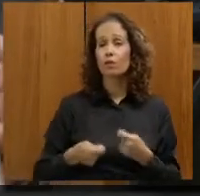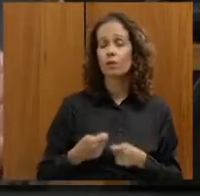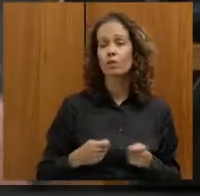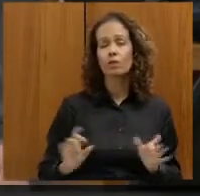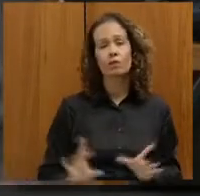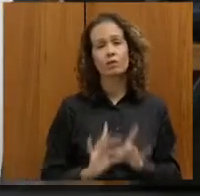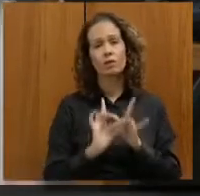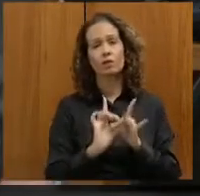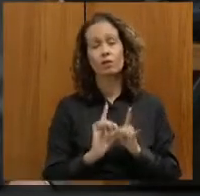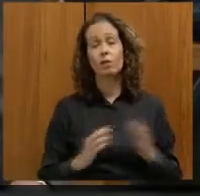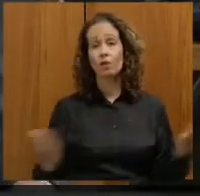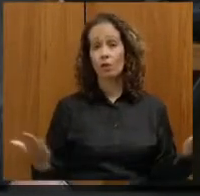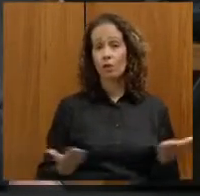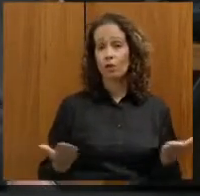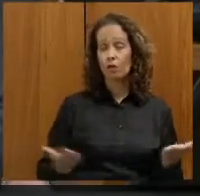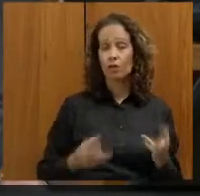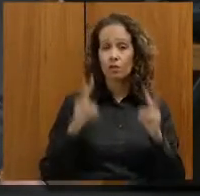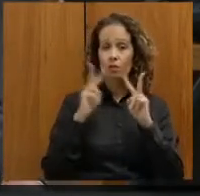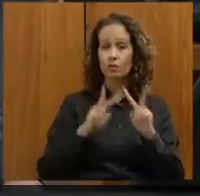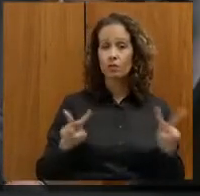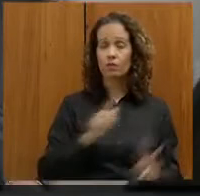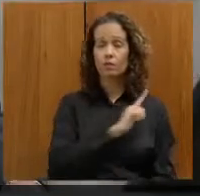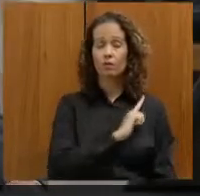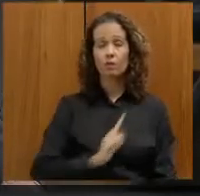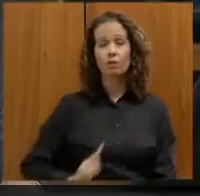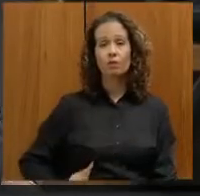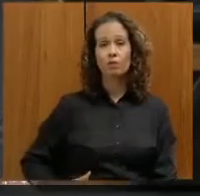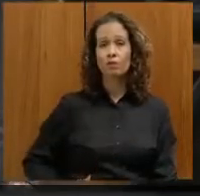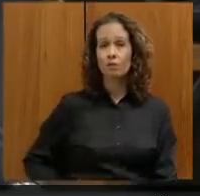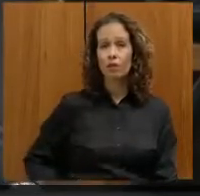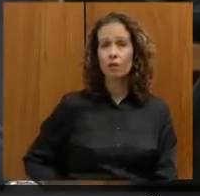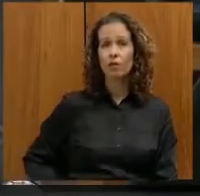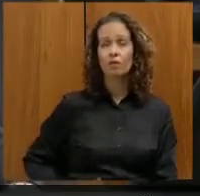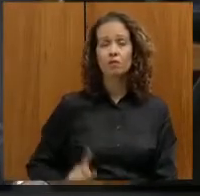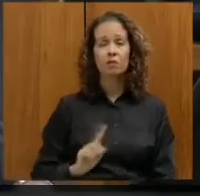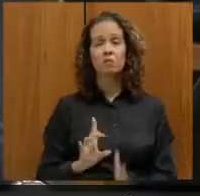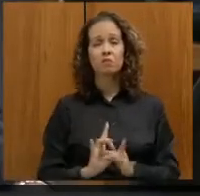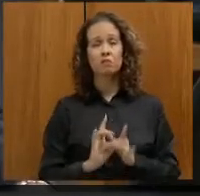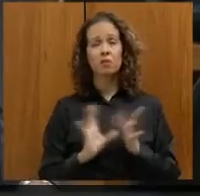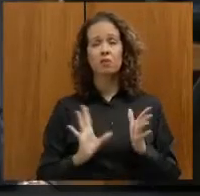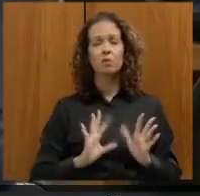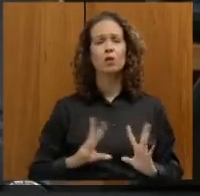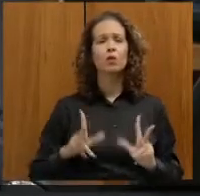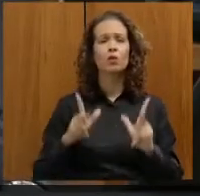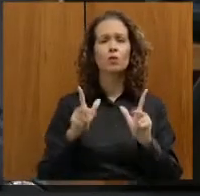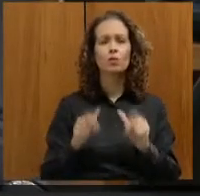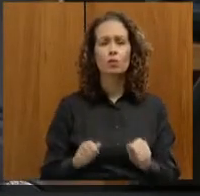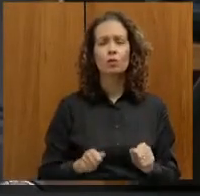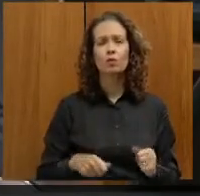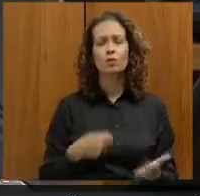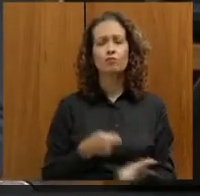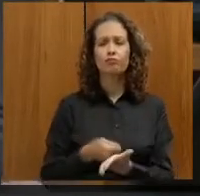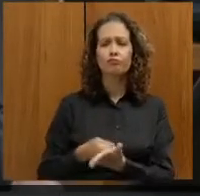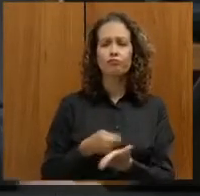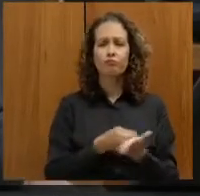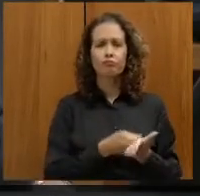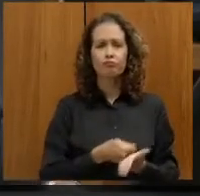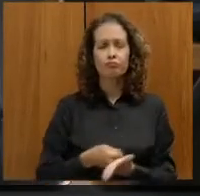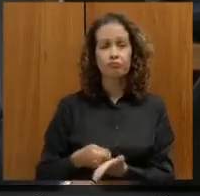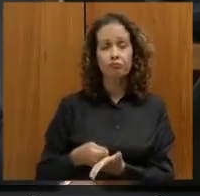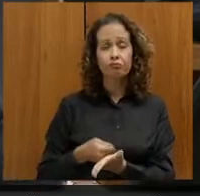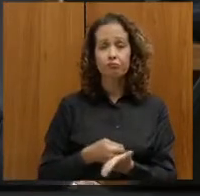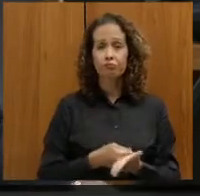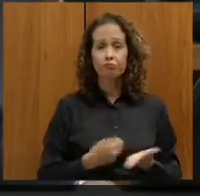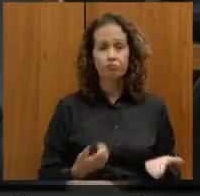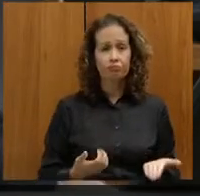econômico da visão do governo é o neoliberalismo vorais tudo em matéria de mercado né E se